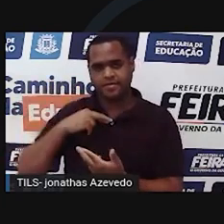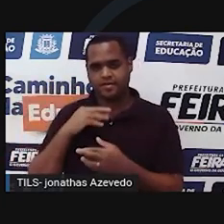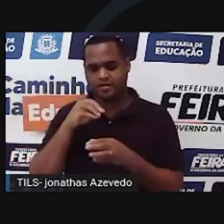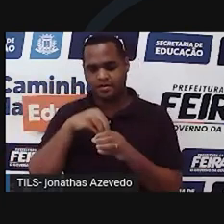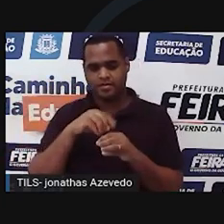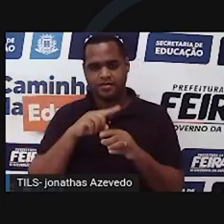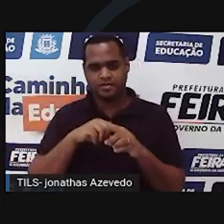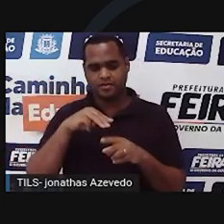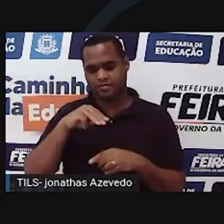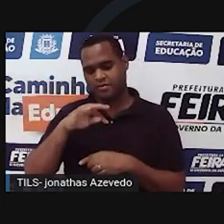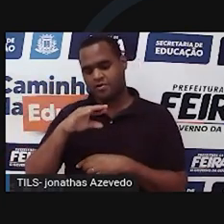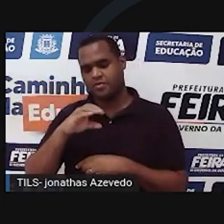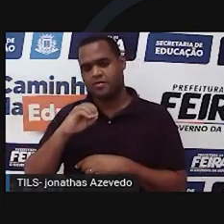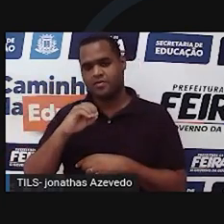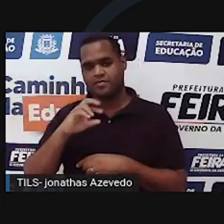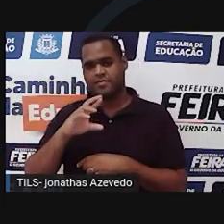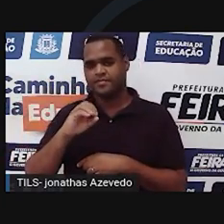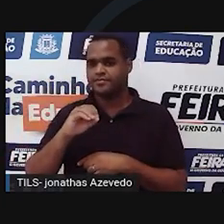na mitocôndria.